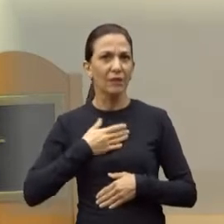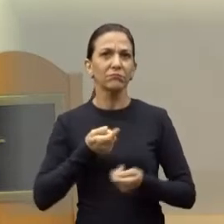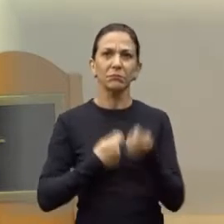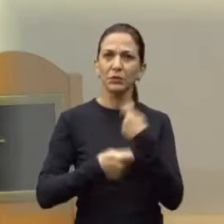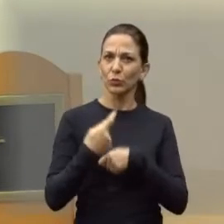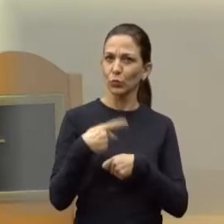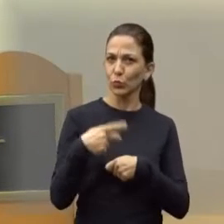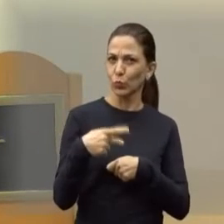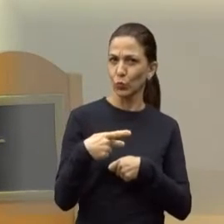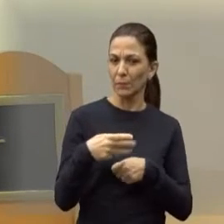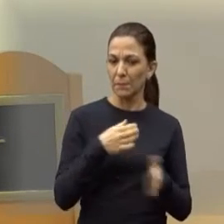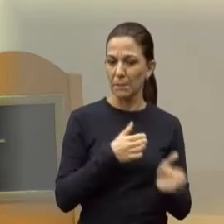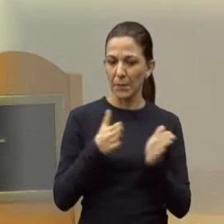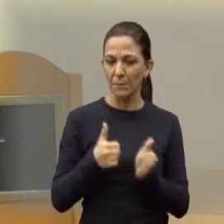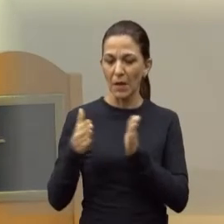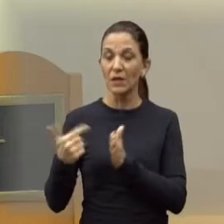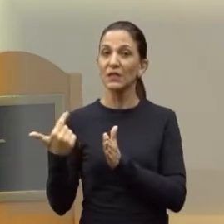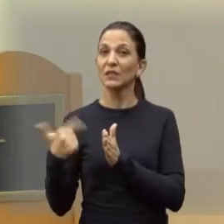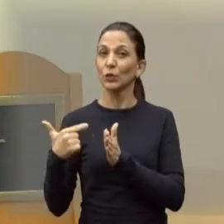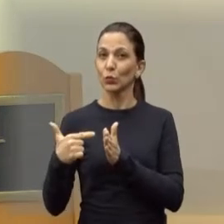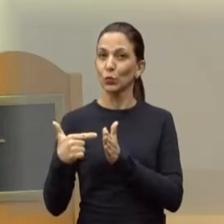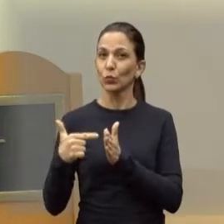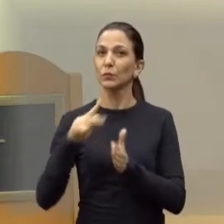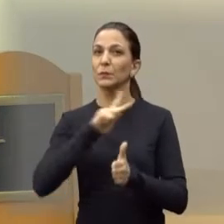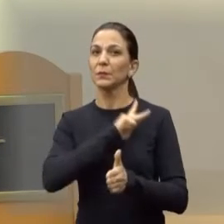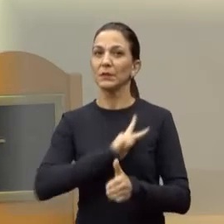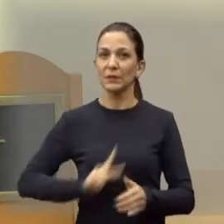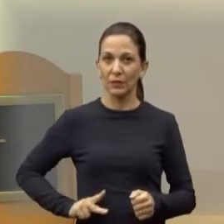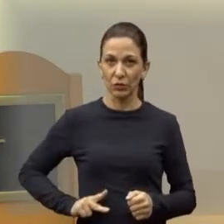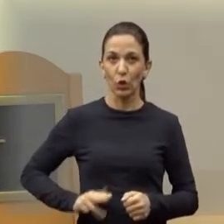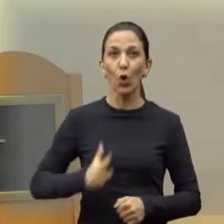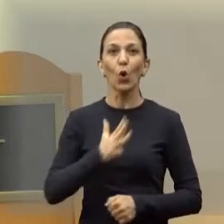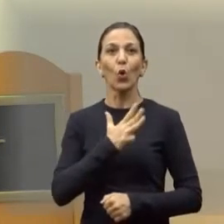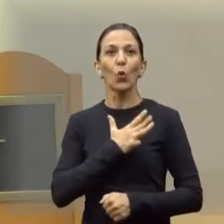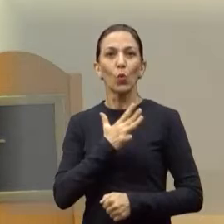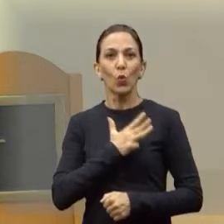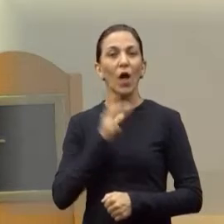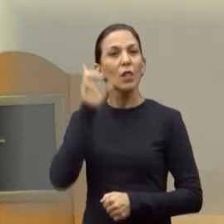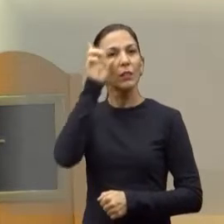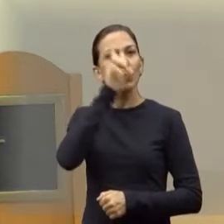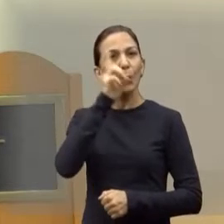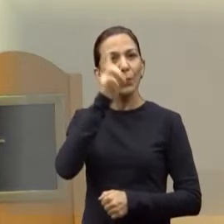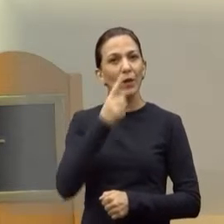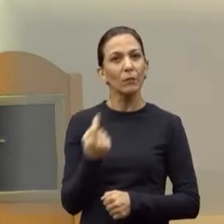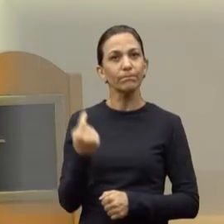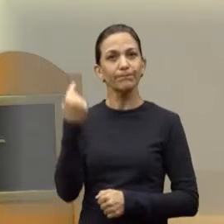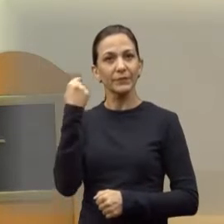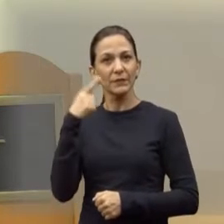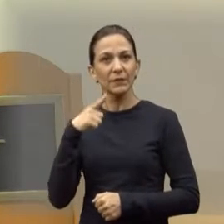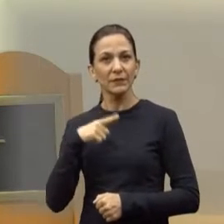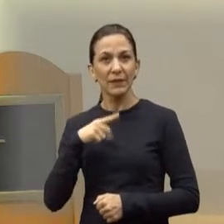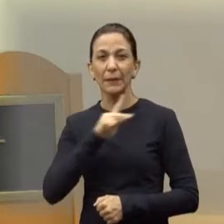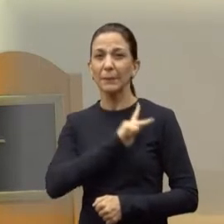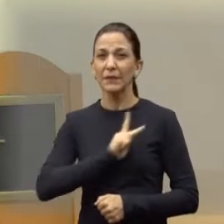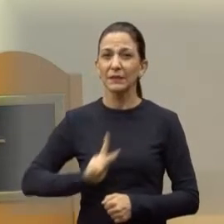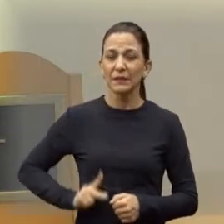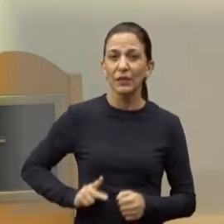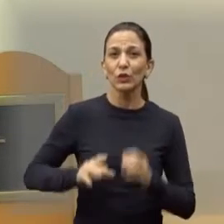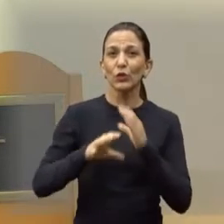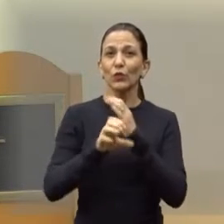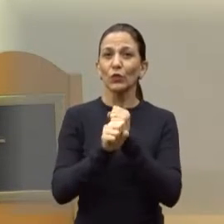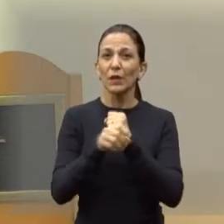do seu segundo mandato Lula que tá bem foi neste último domingo o presidente mais